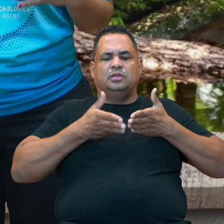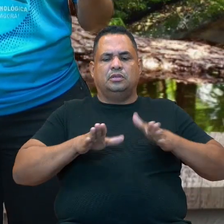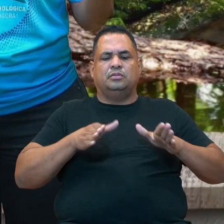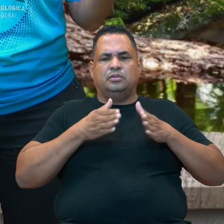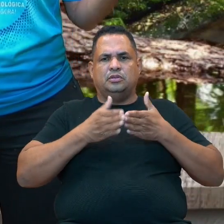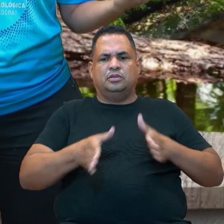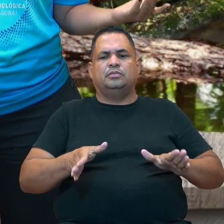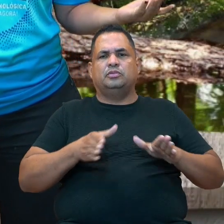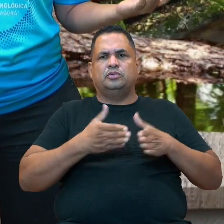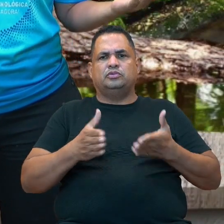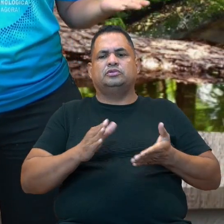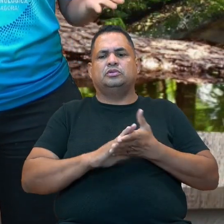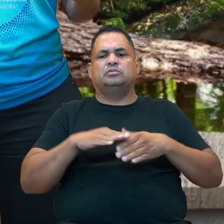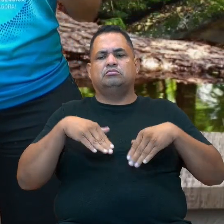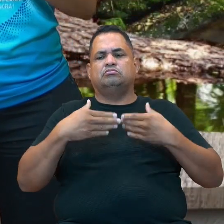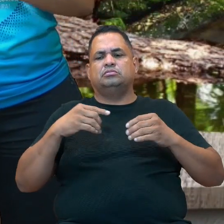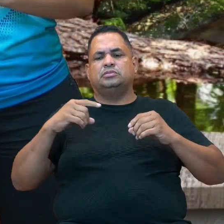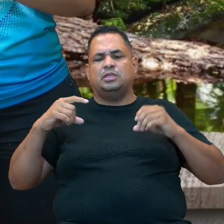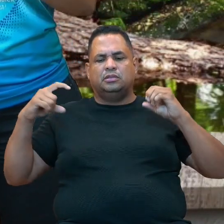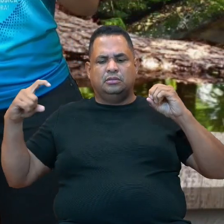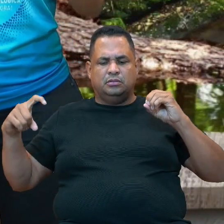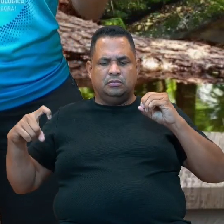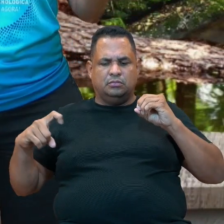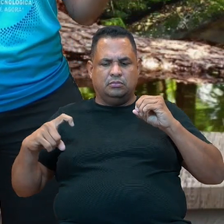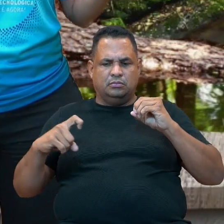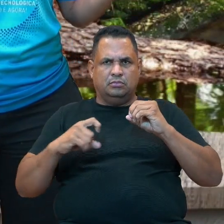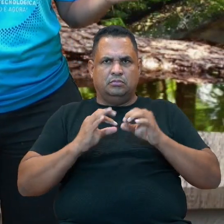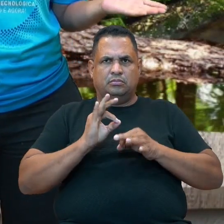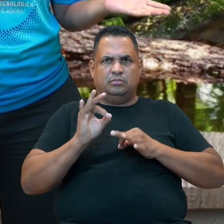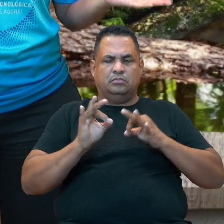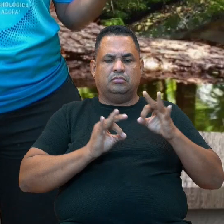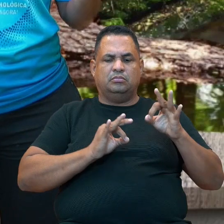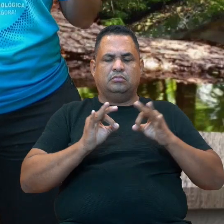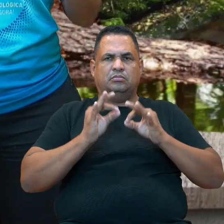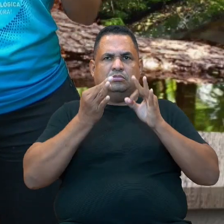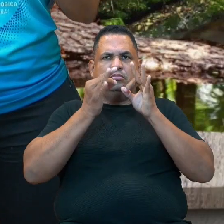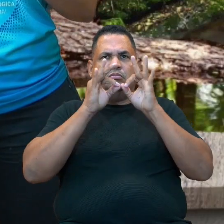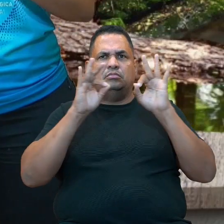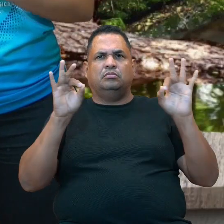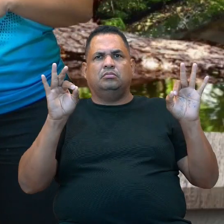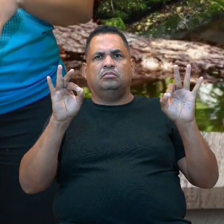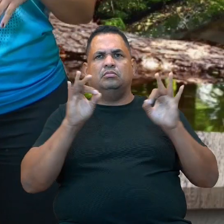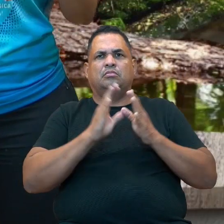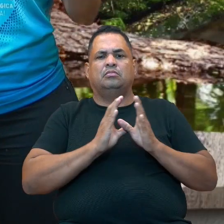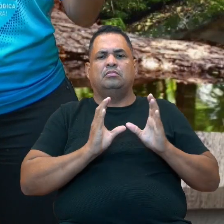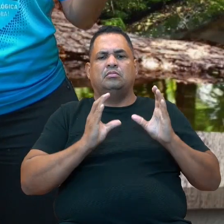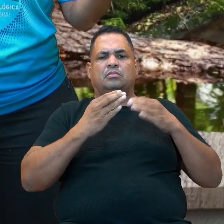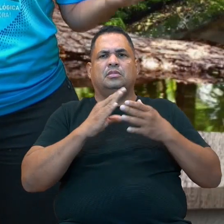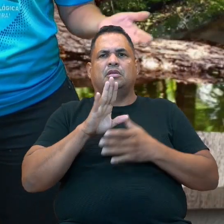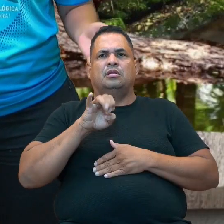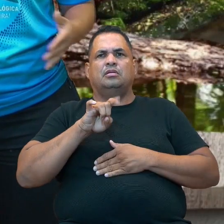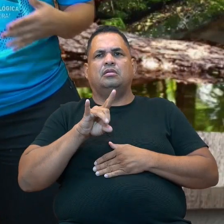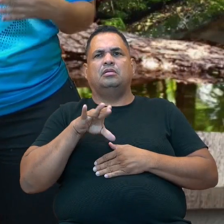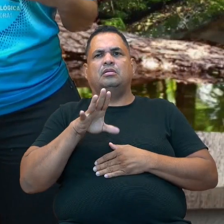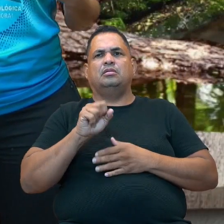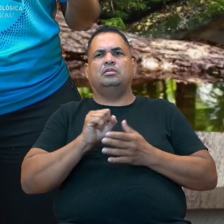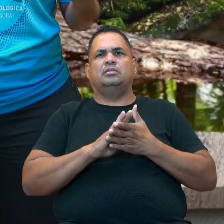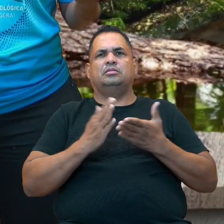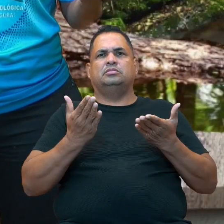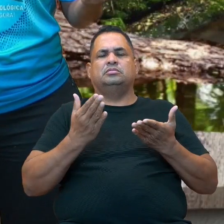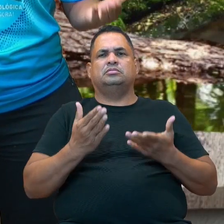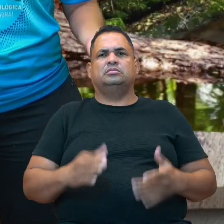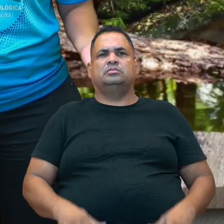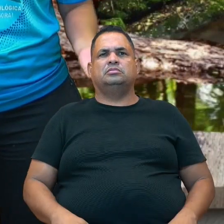a gente consegue observar? São formas reprodutivas mais simples presentes aí no grupo dos eucariontes, a gente viu as moneras e também